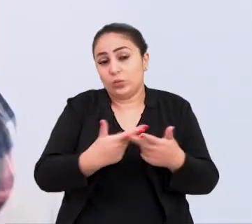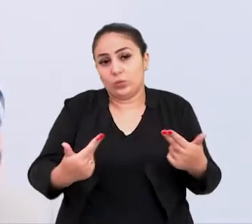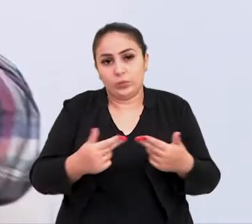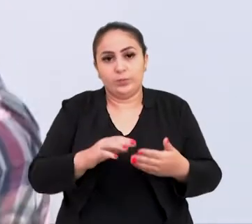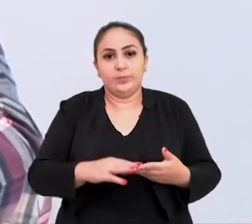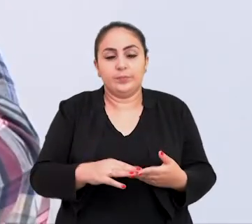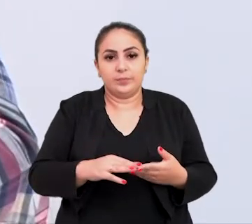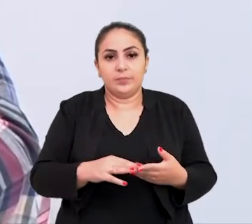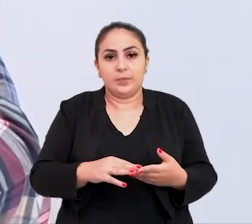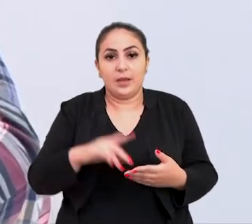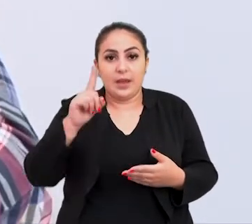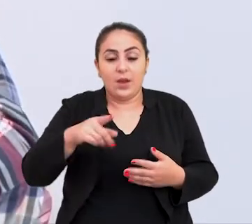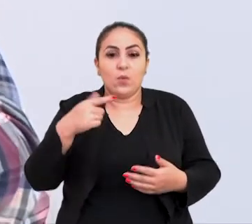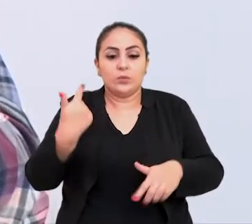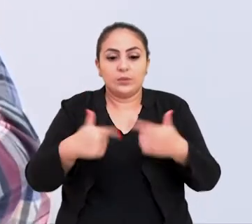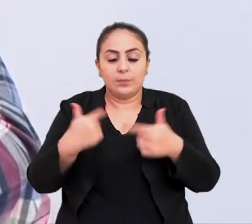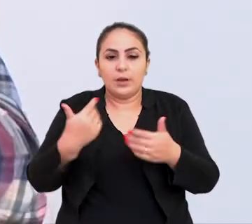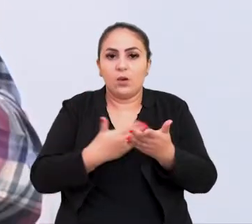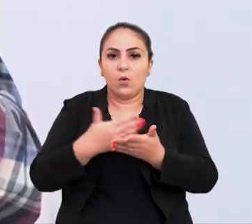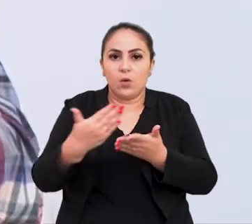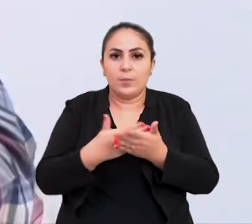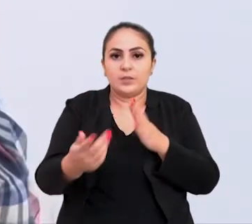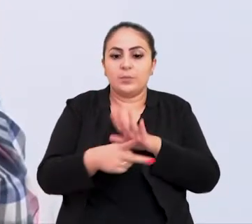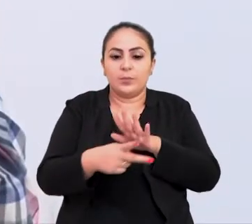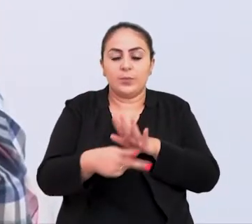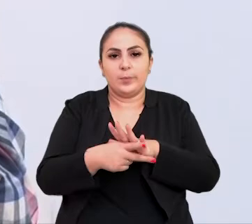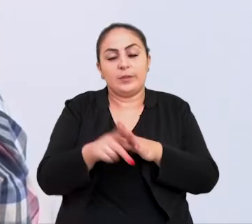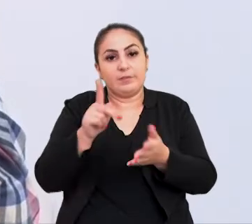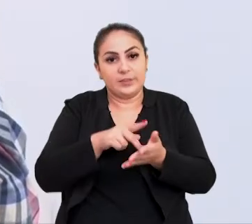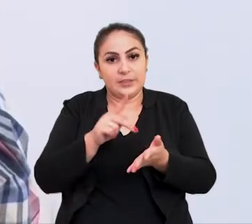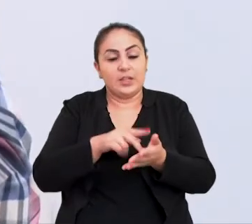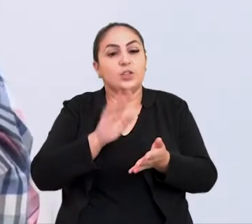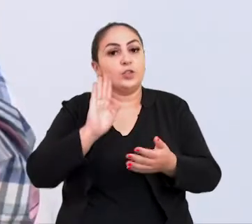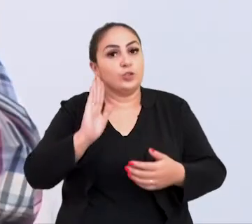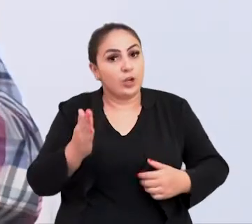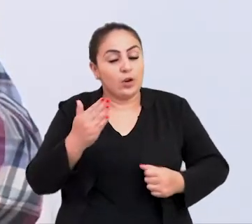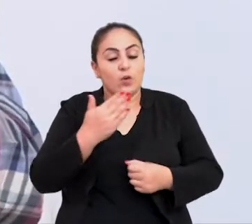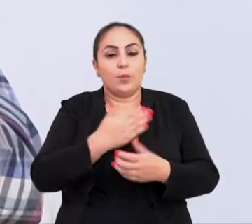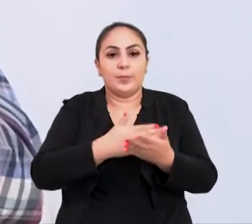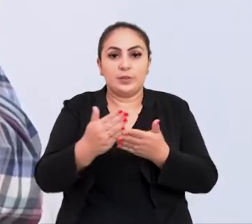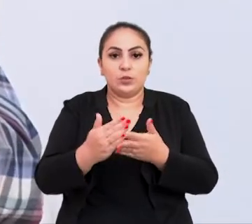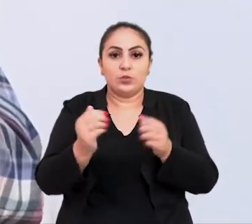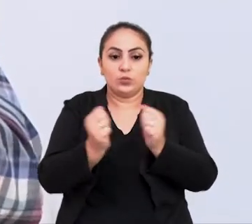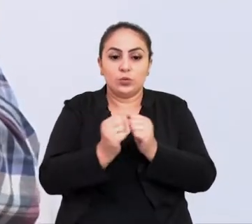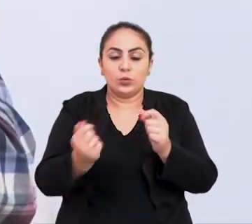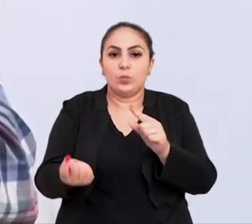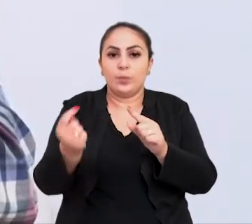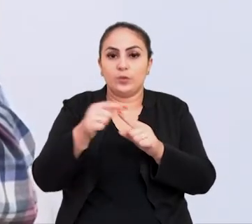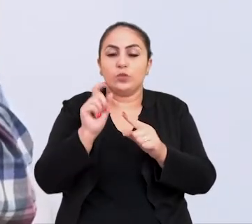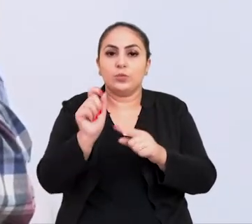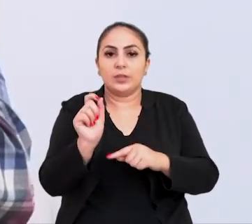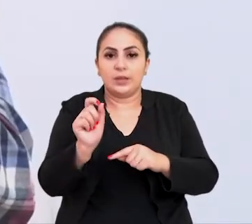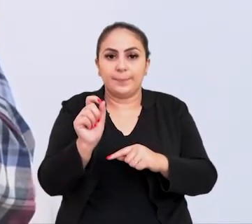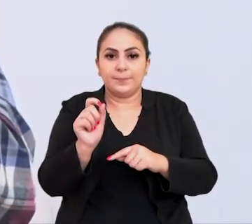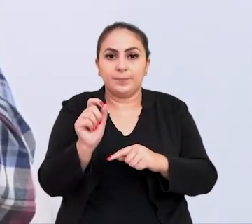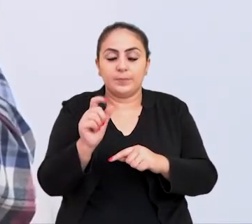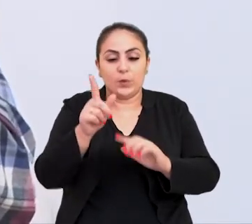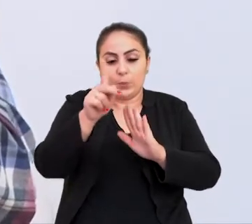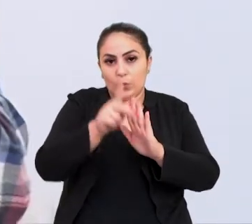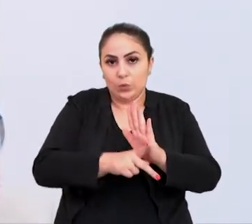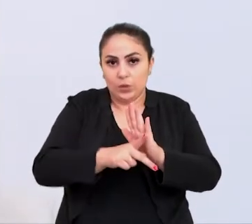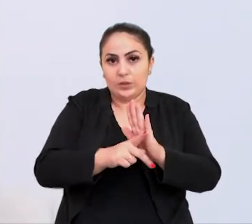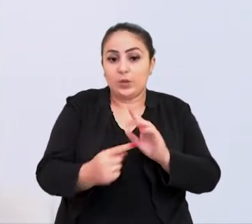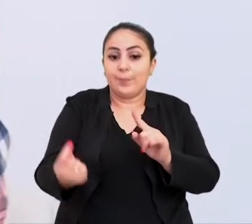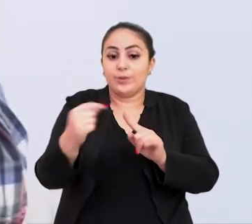cirurgias, enfim. É um trabalho que começa... Na verdade, ele já começou com a intenção